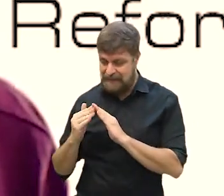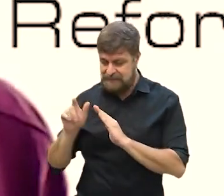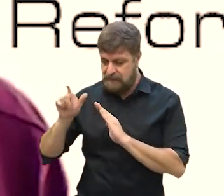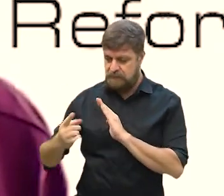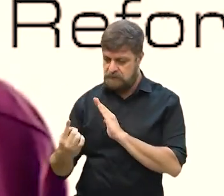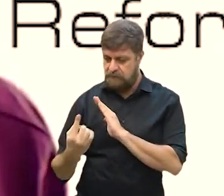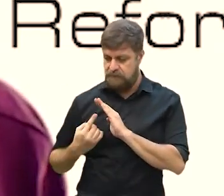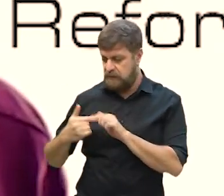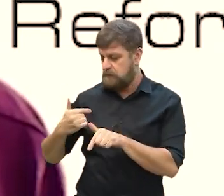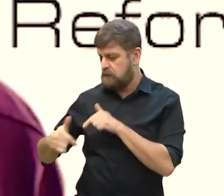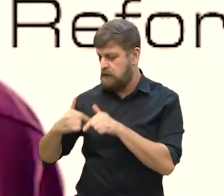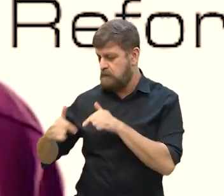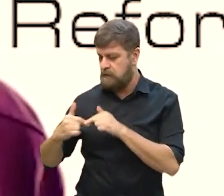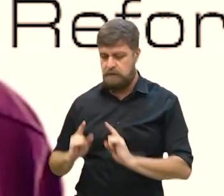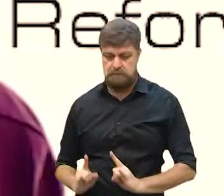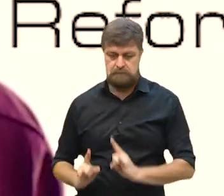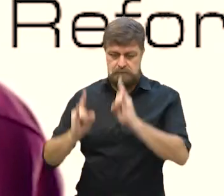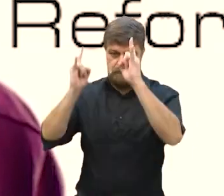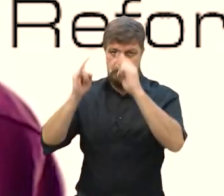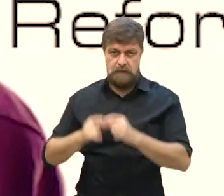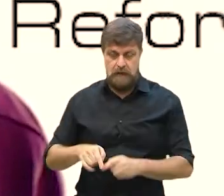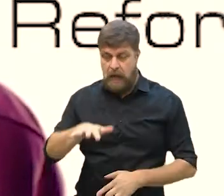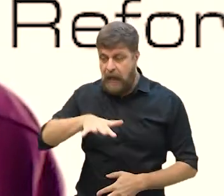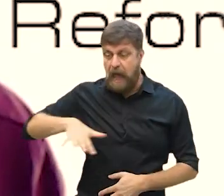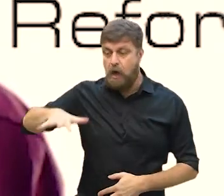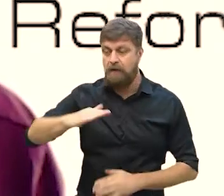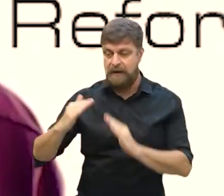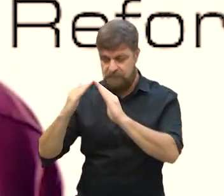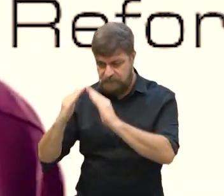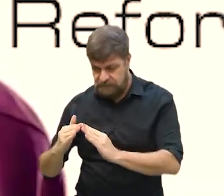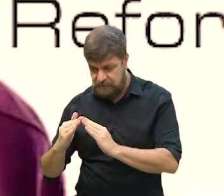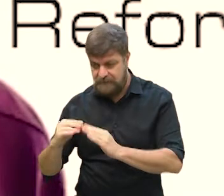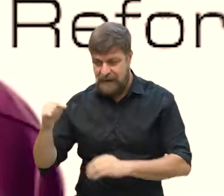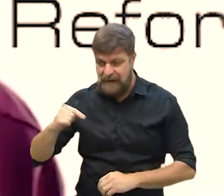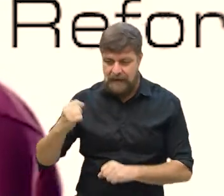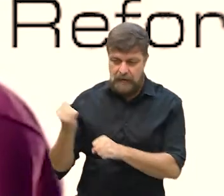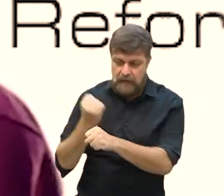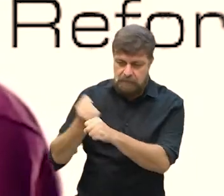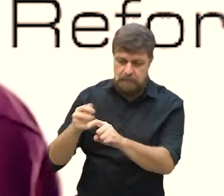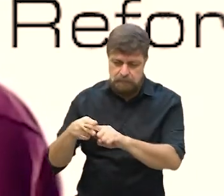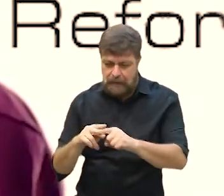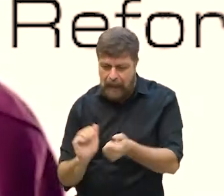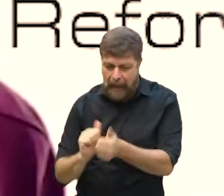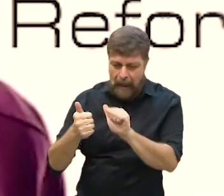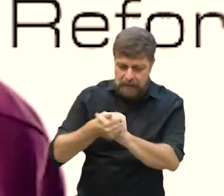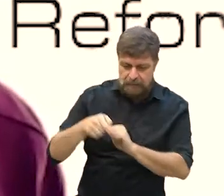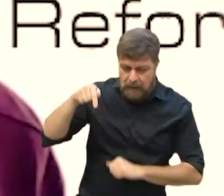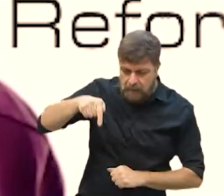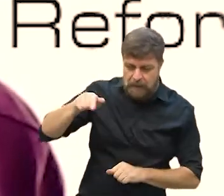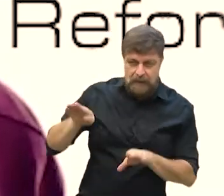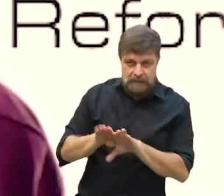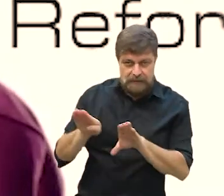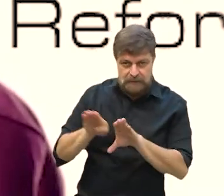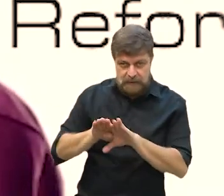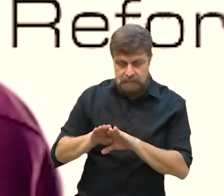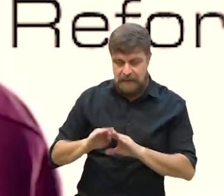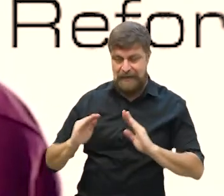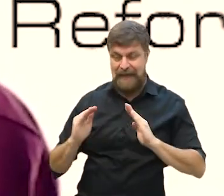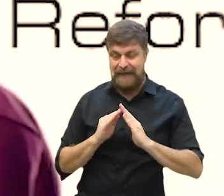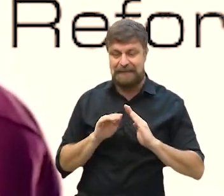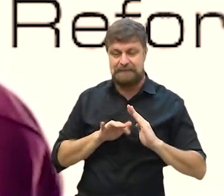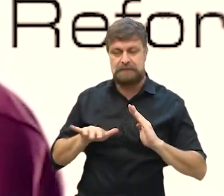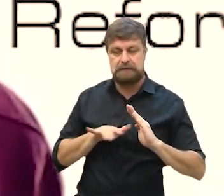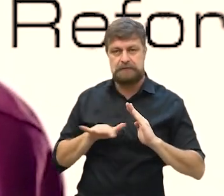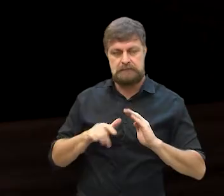para você ter uma casa, um apartamento, enfim, seu espaço de moradia, fazer alguma reforma para que ele se adapte ao